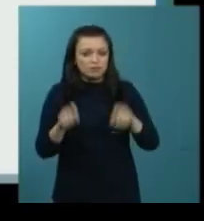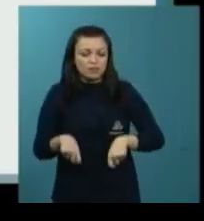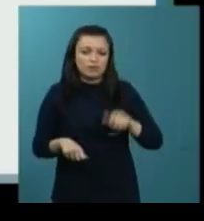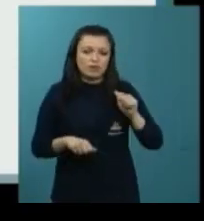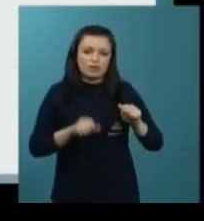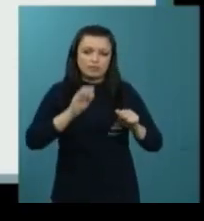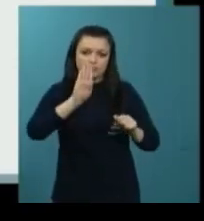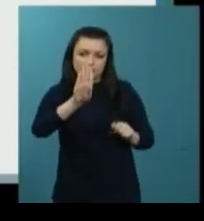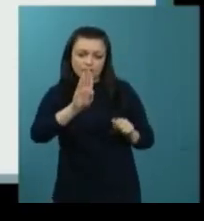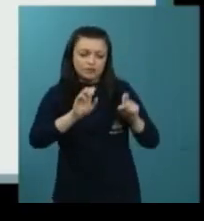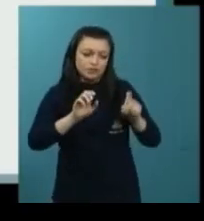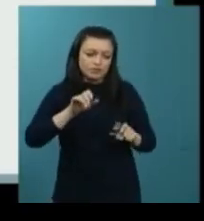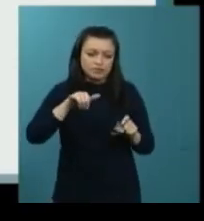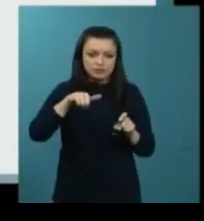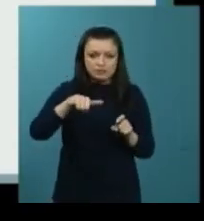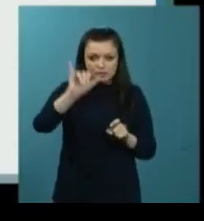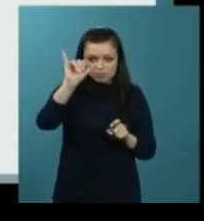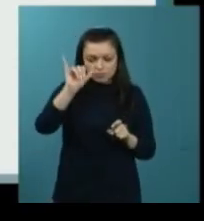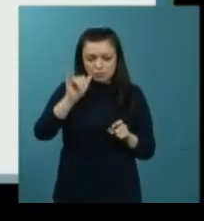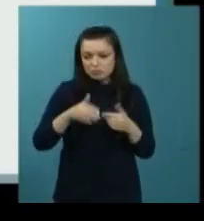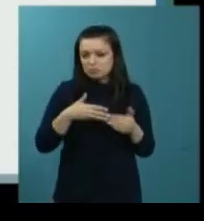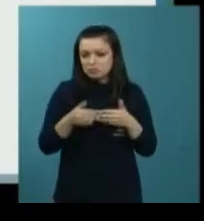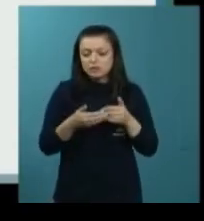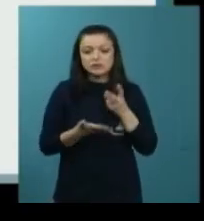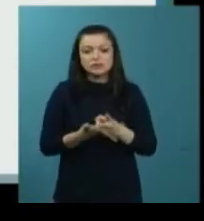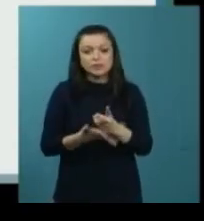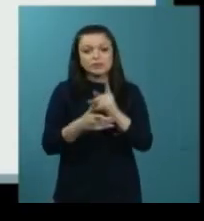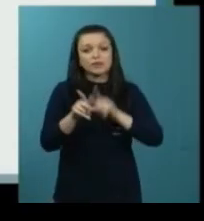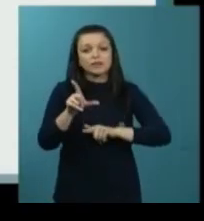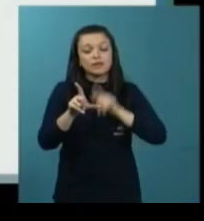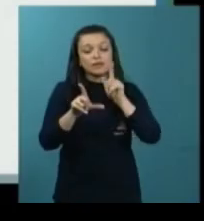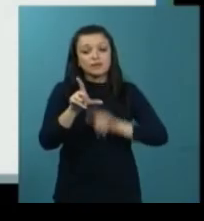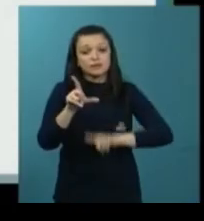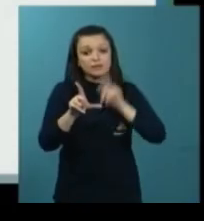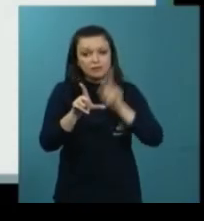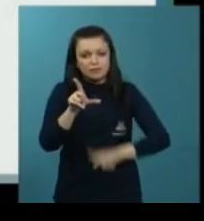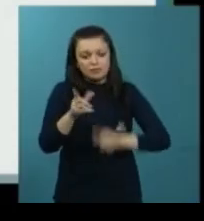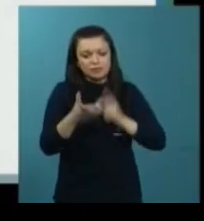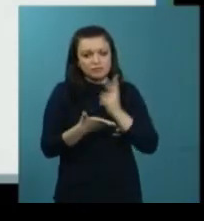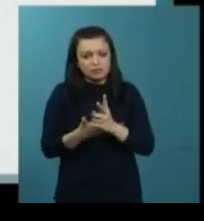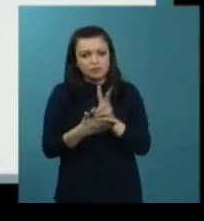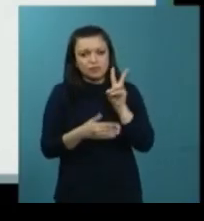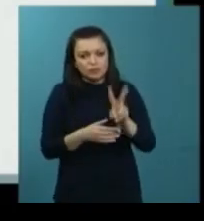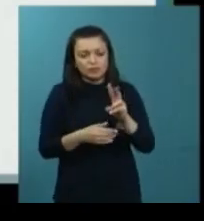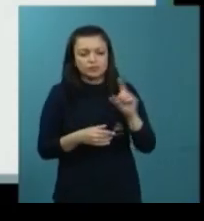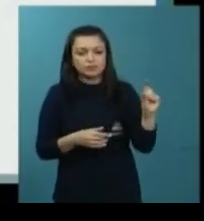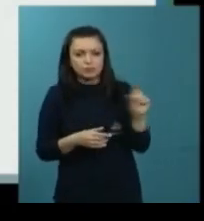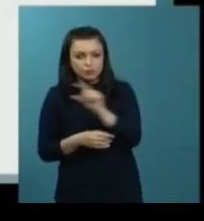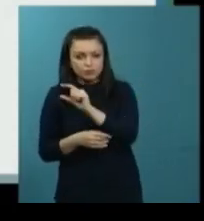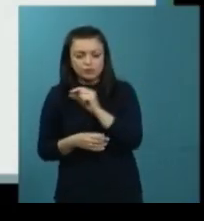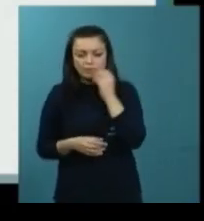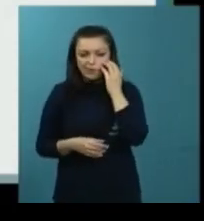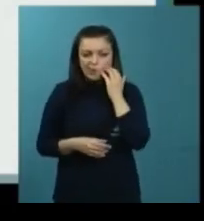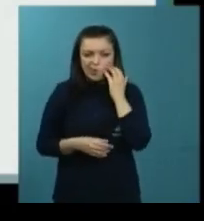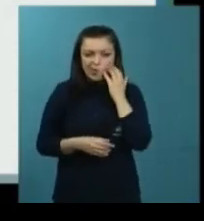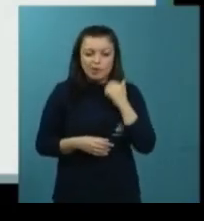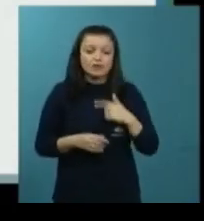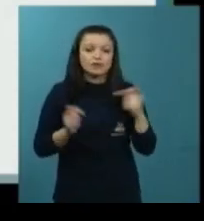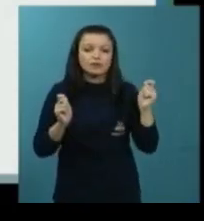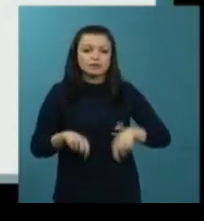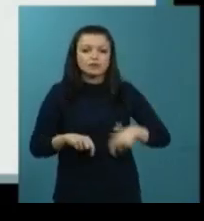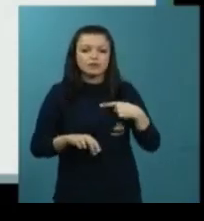A e B, pode ser X e Y, duas letras do alfabeto, normalmente letras minúsculas. E